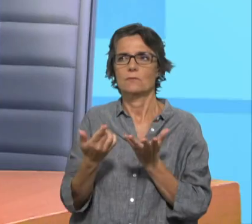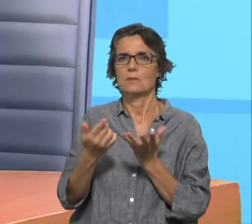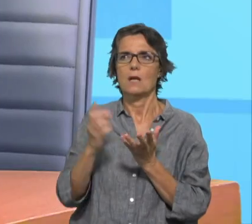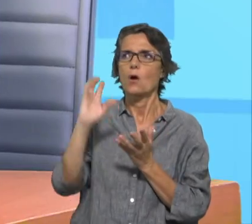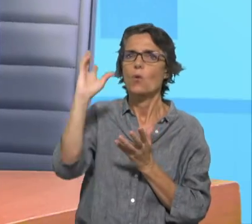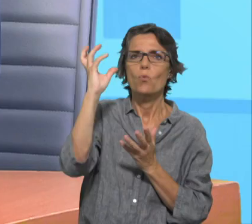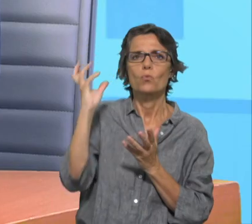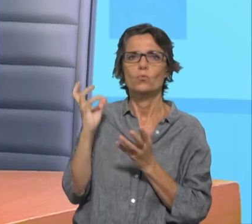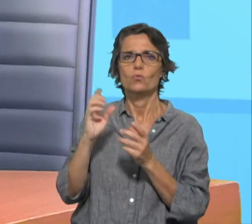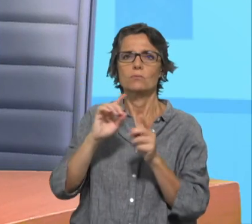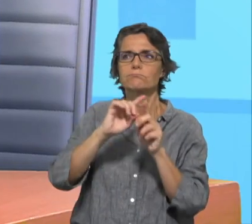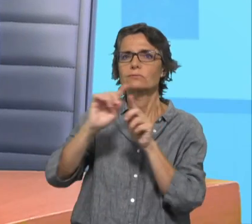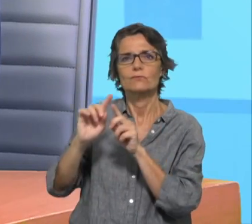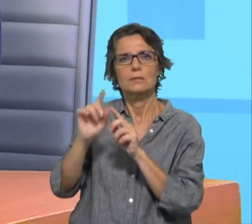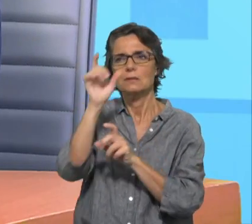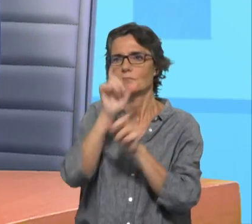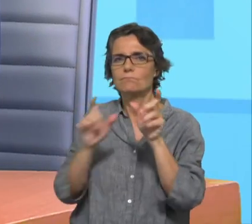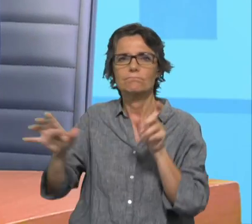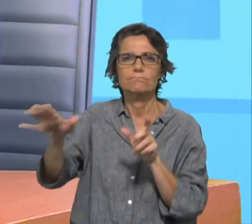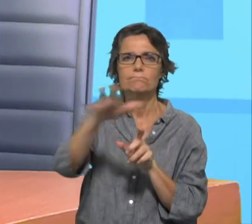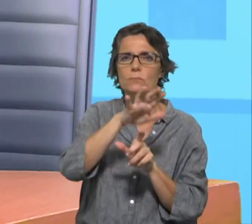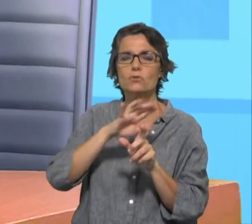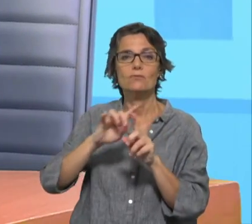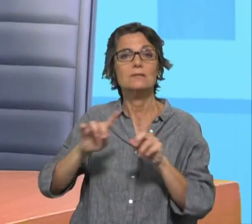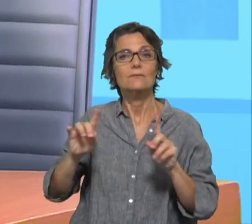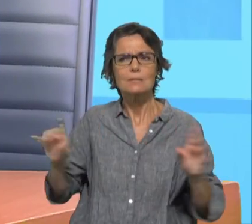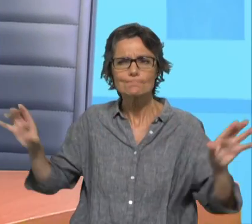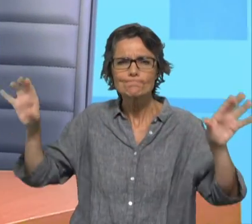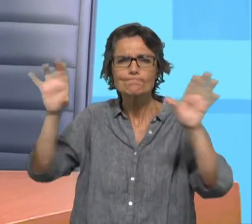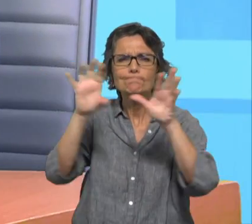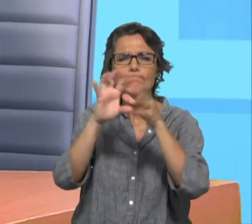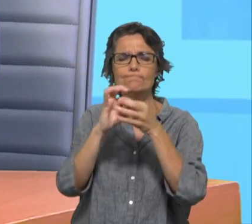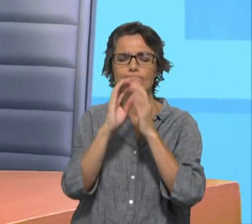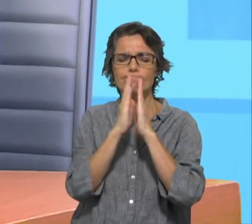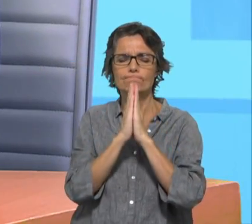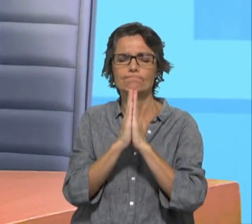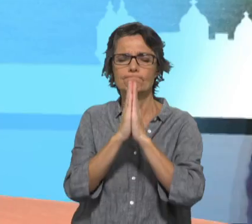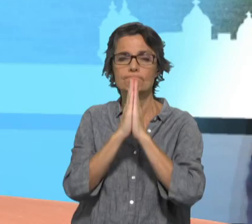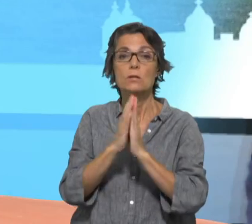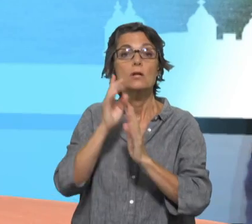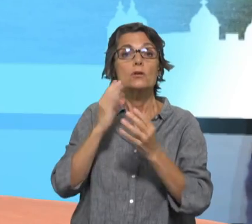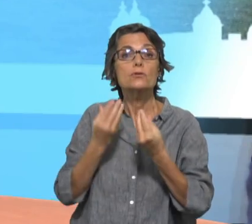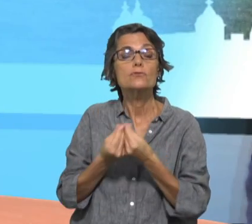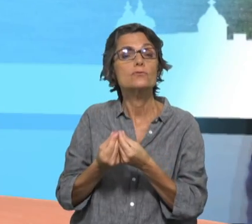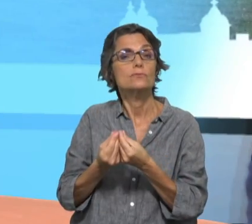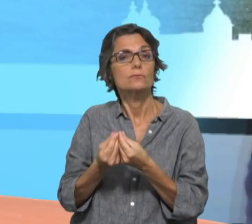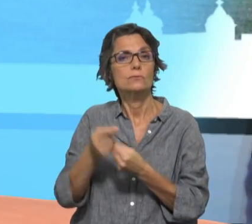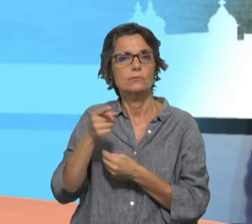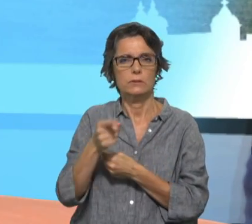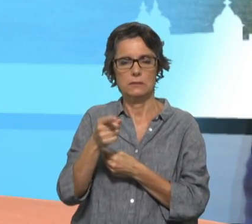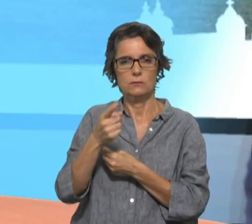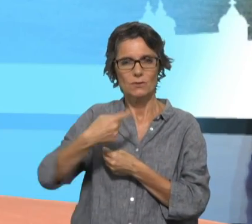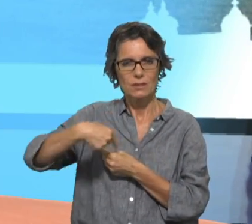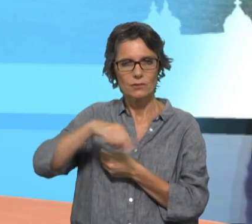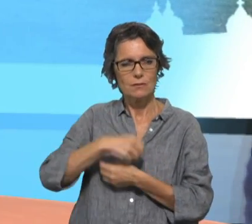vários povos unirem-se na celebração da Eucaristia, avivando esta realidade que somos